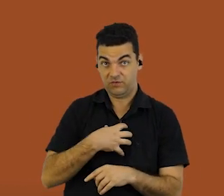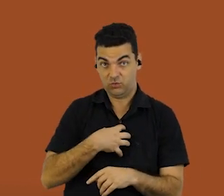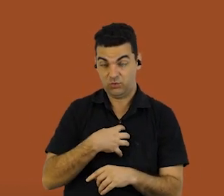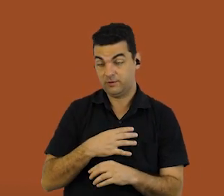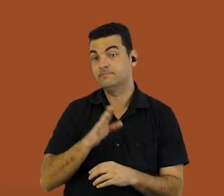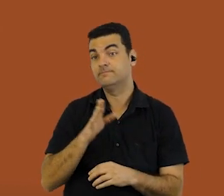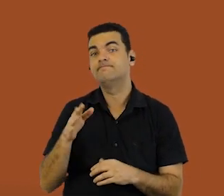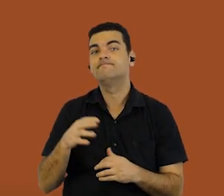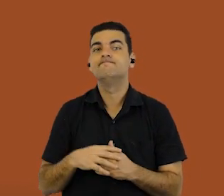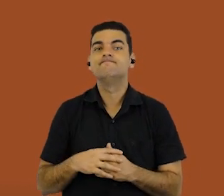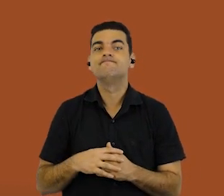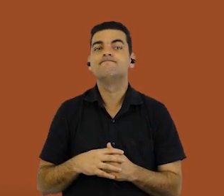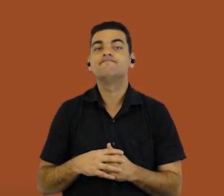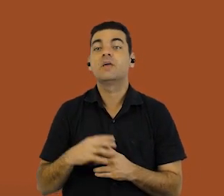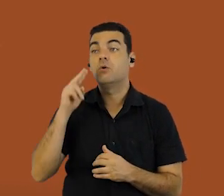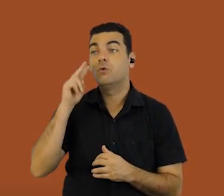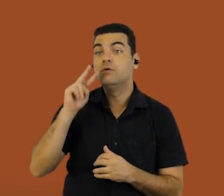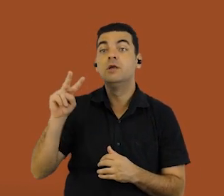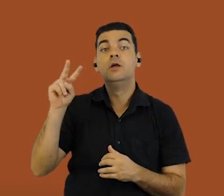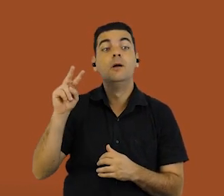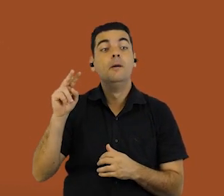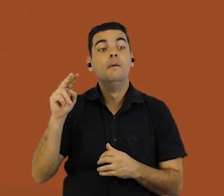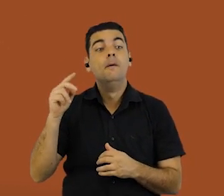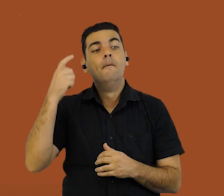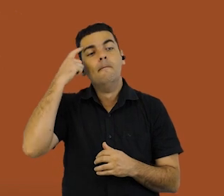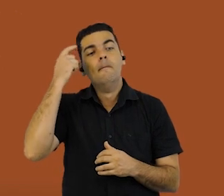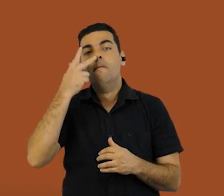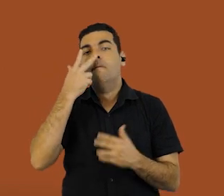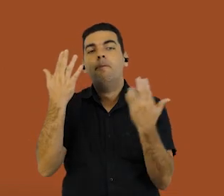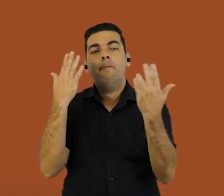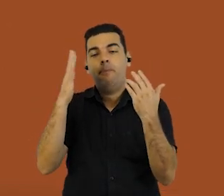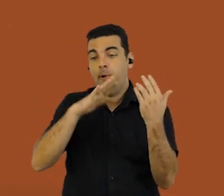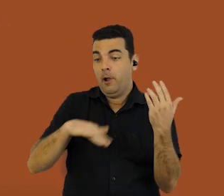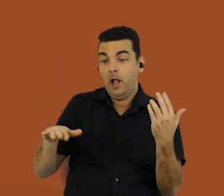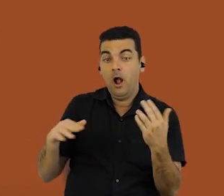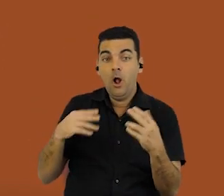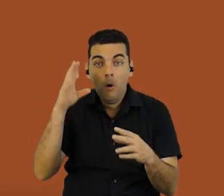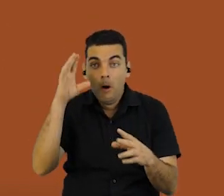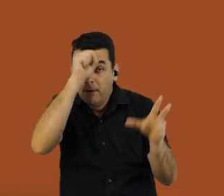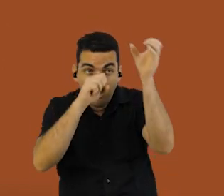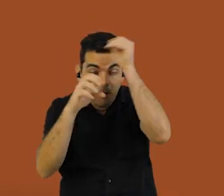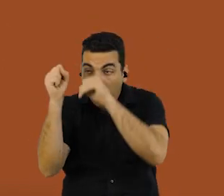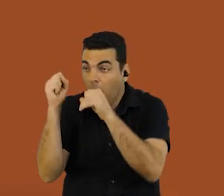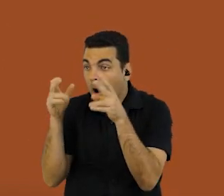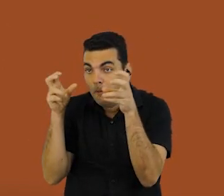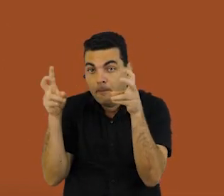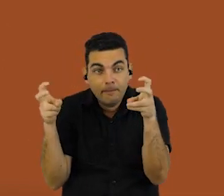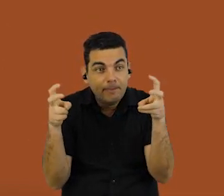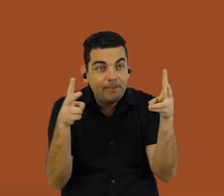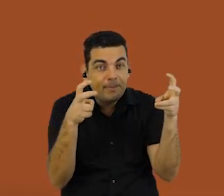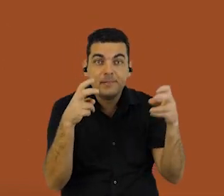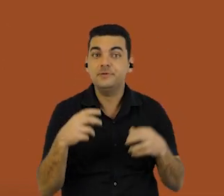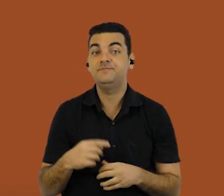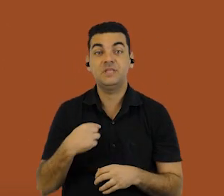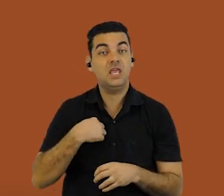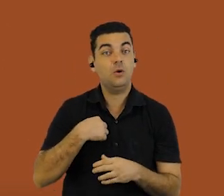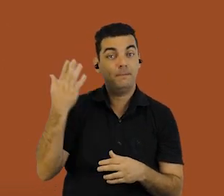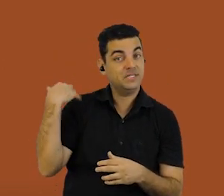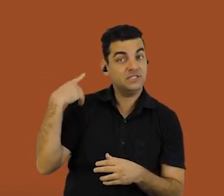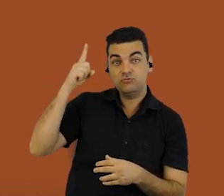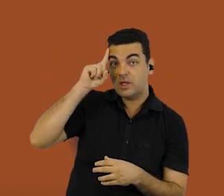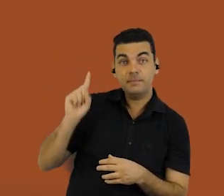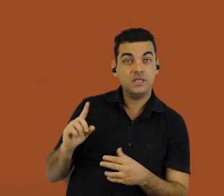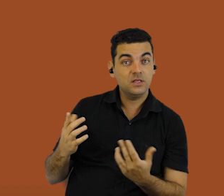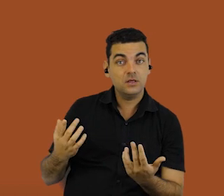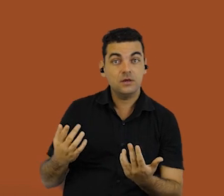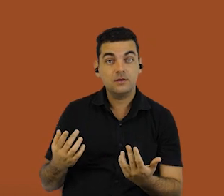Salvador, eu levo a ingenuidade do menino do interior, sabe? Assim, que não tinha compreensão do